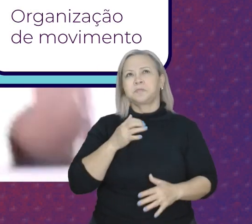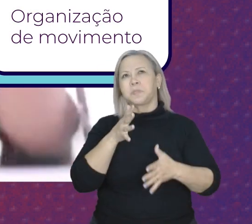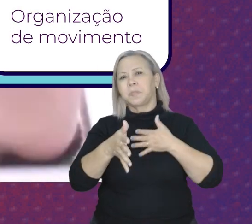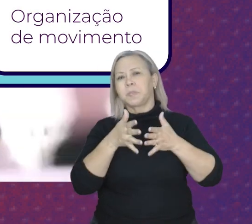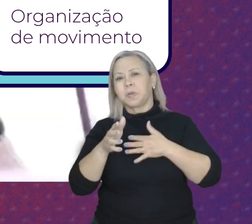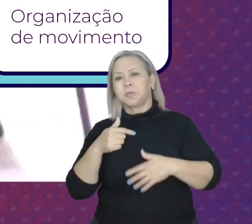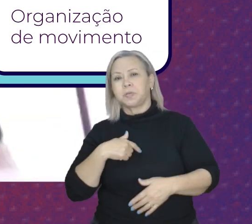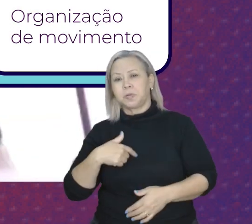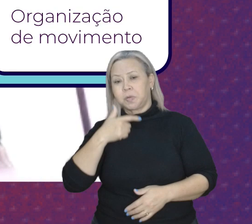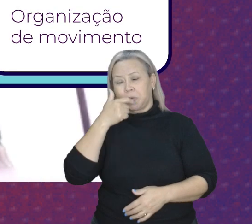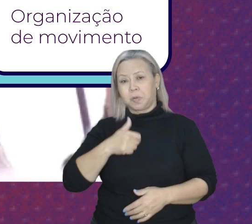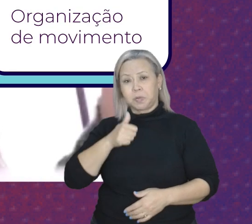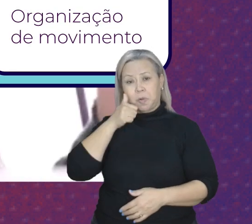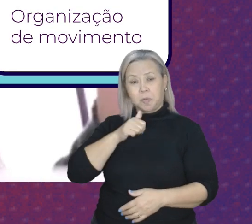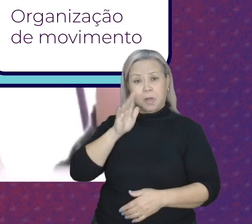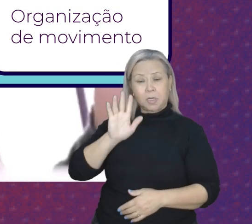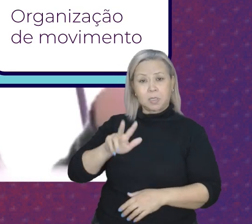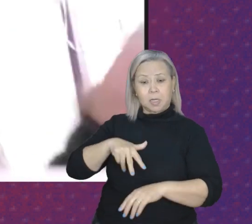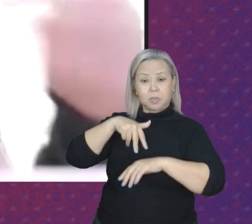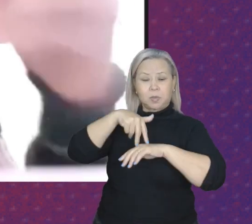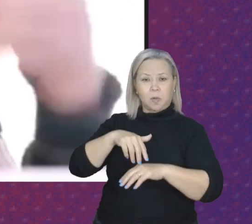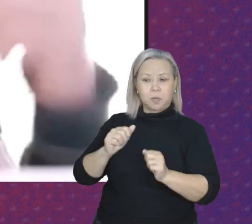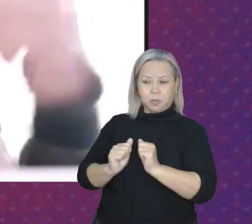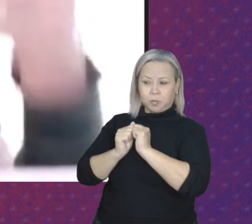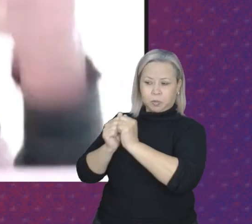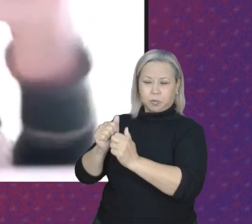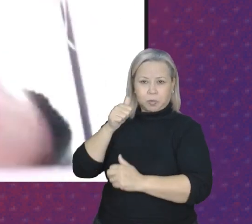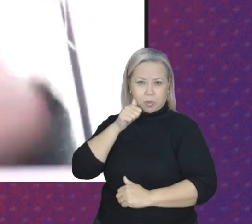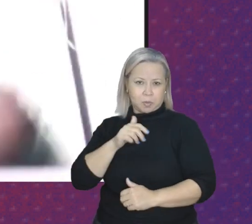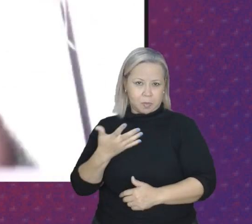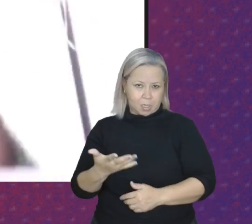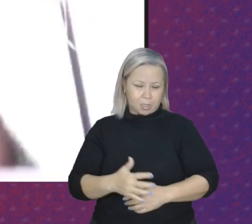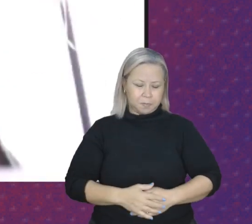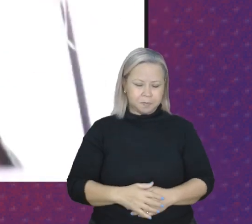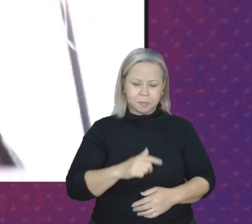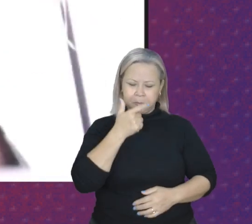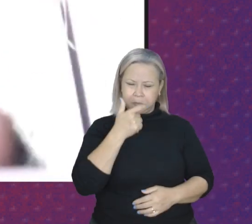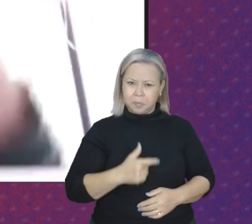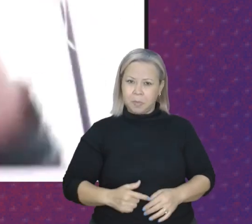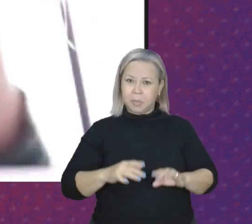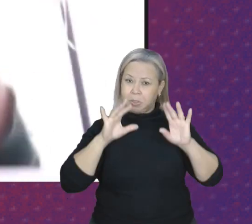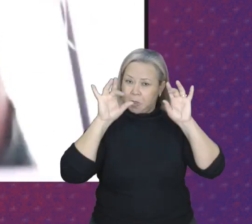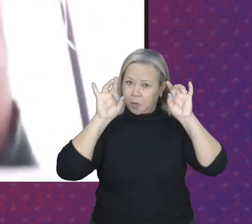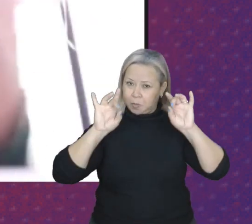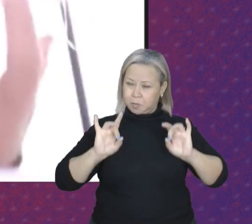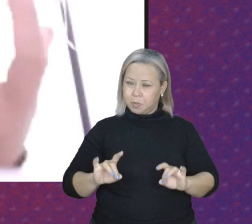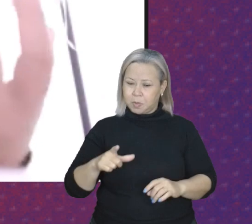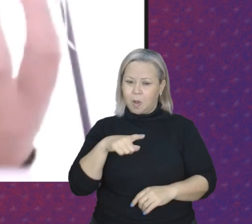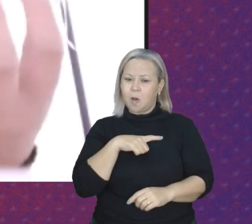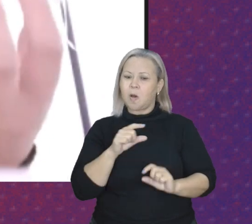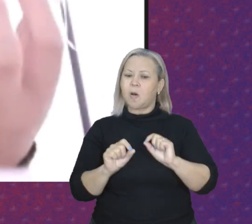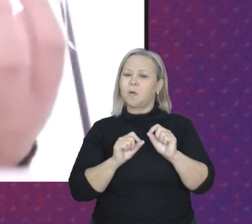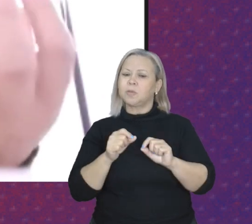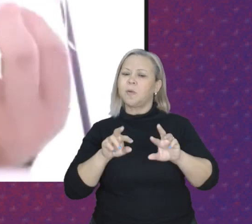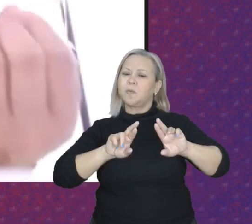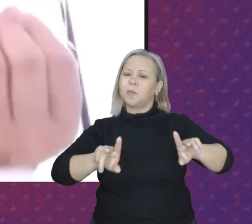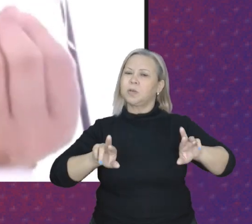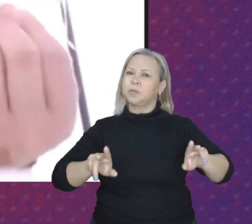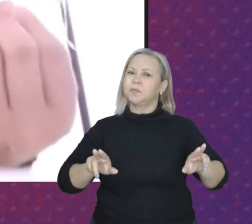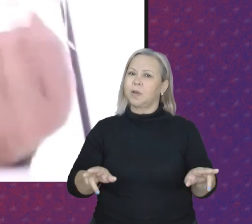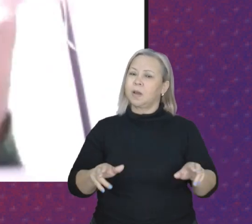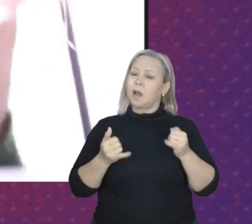gênero feminino, eu já estou com as mulheres. Mas eu, nessa especificação, eu tenho as minhas singularidades de ser